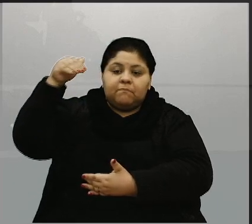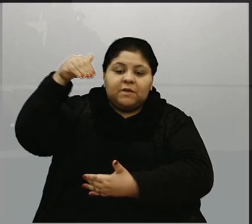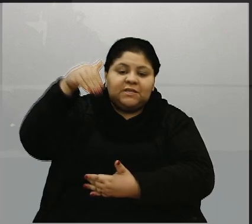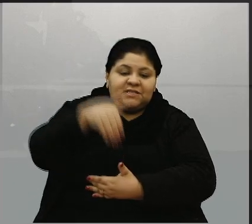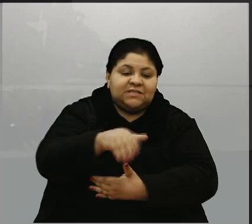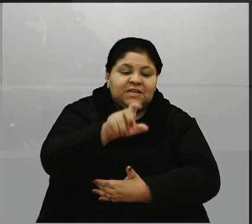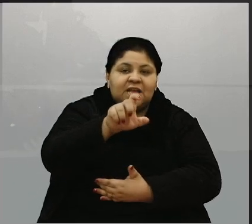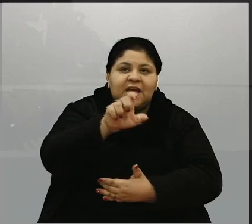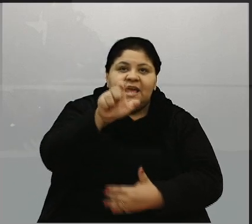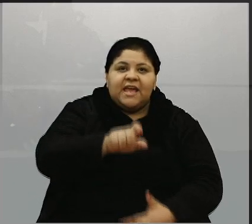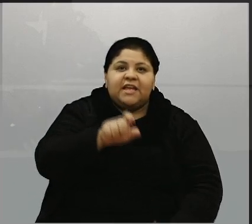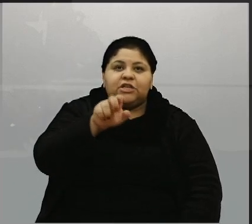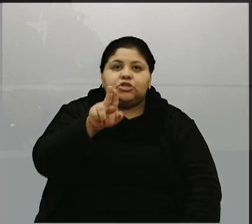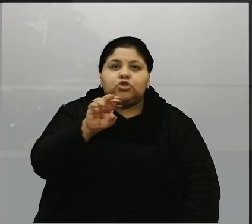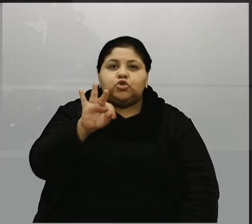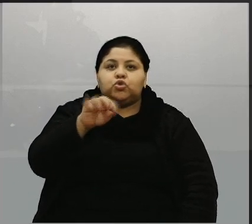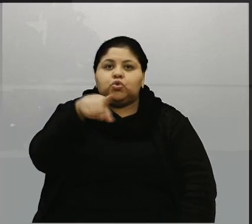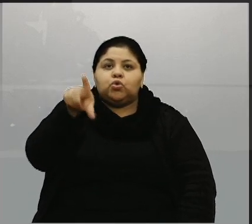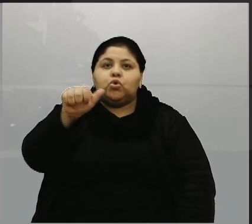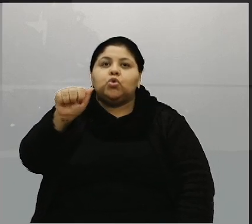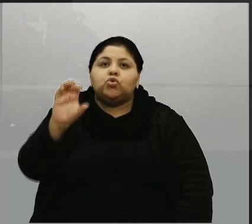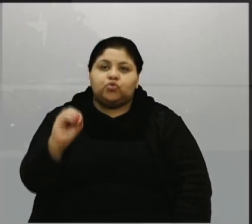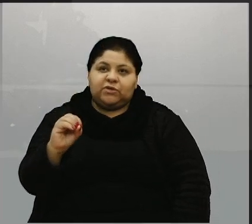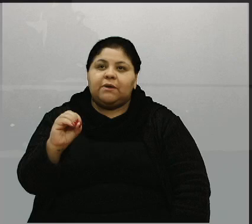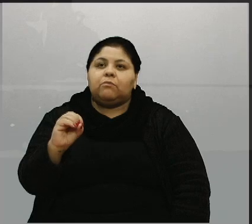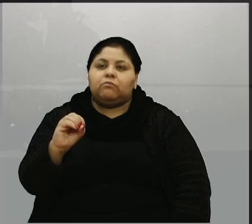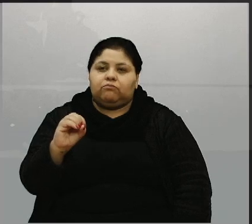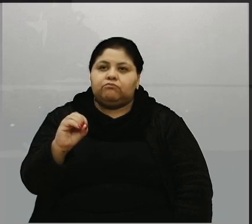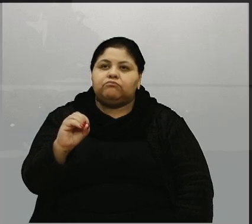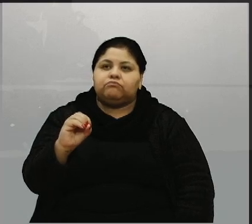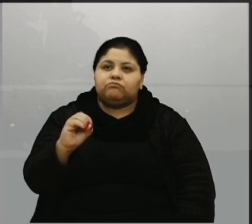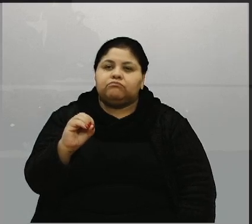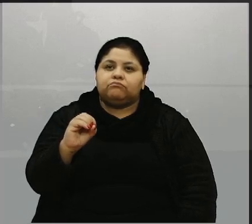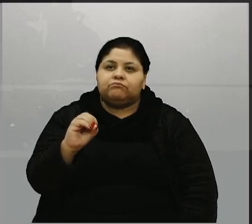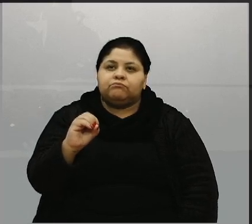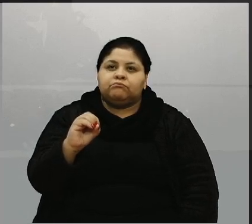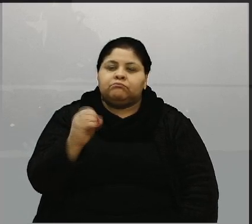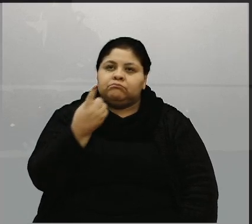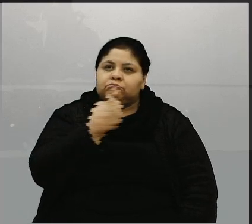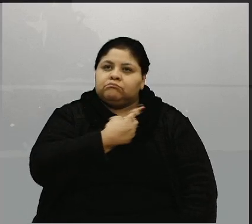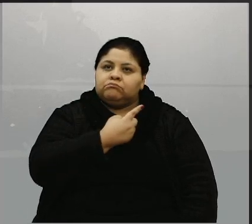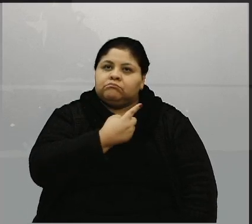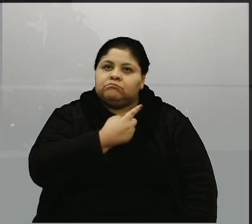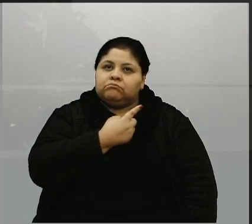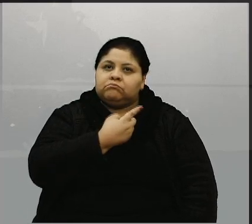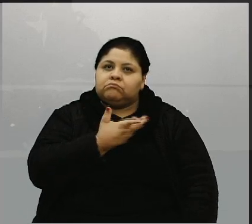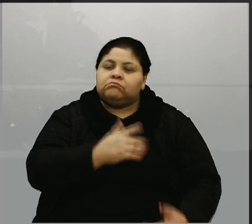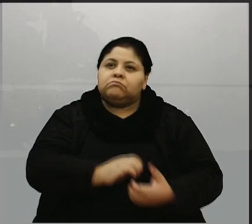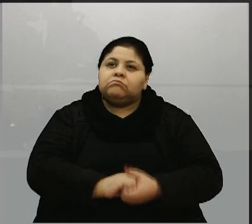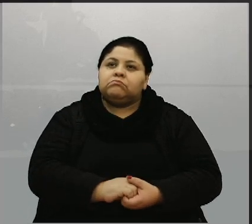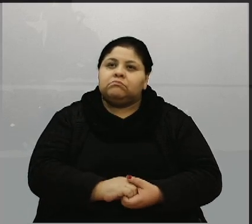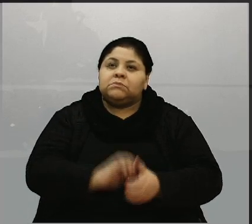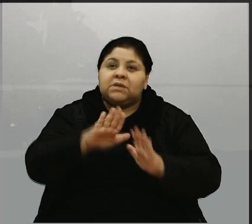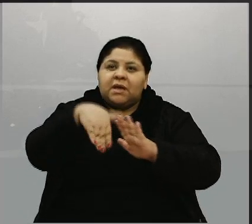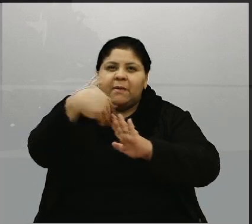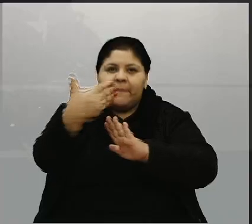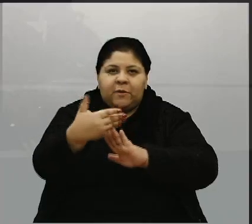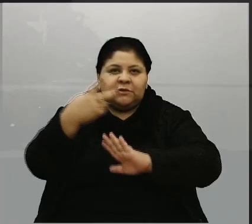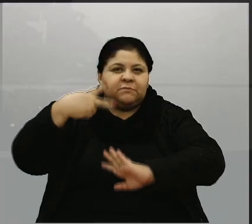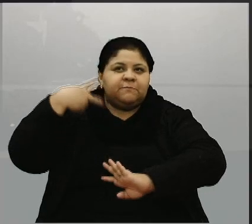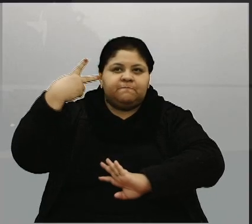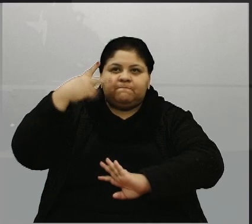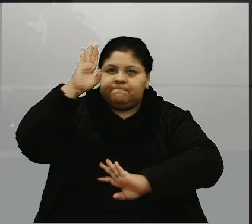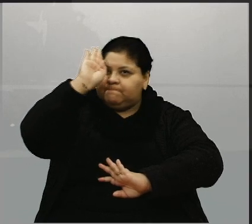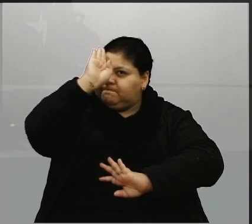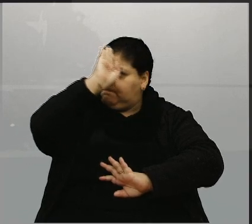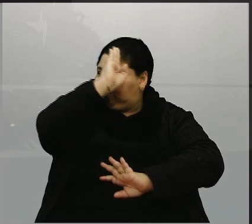Enxutão, né? Quem vem do X da Gringa e desce em direção ao Enxutão. E a próxima, vereador Bressan,